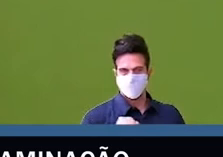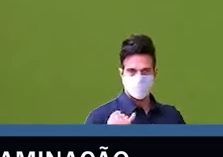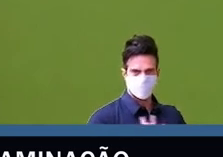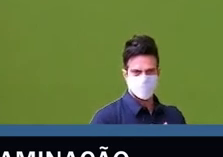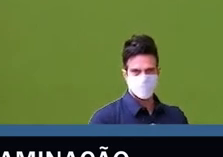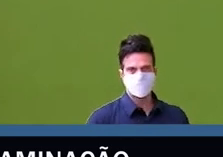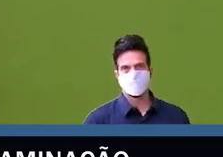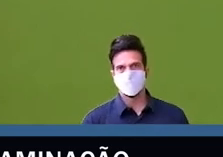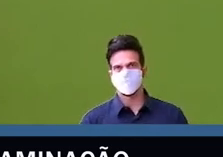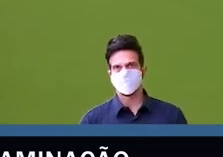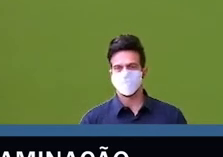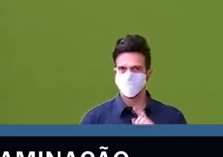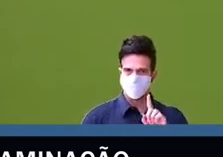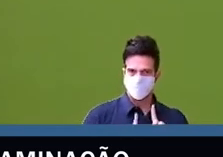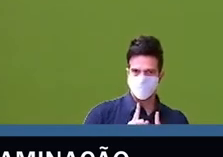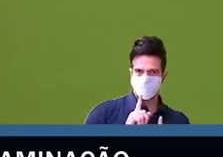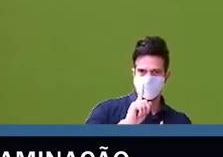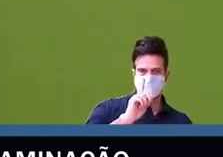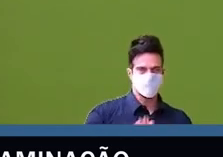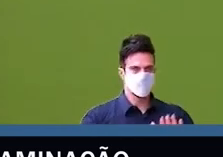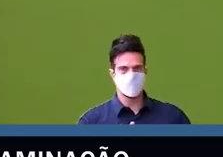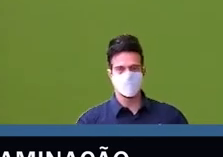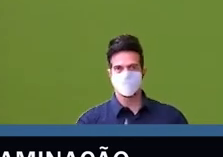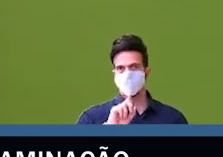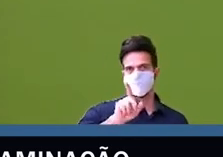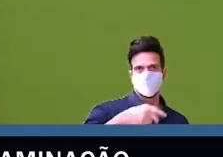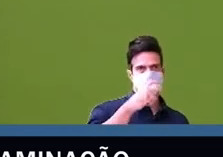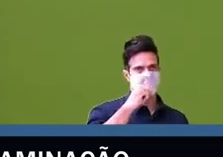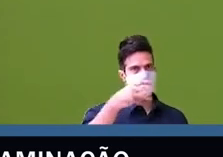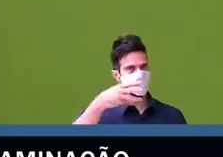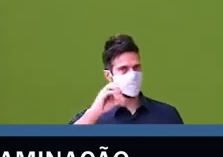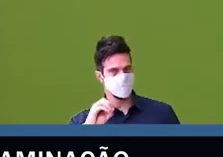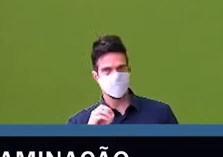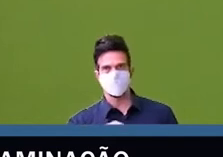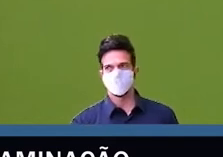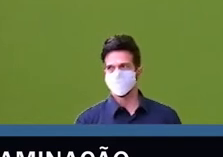nossa média móvel chega hoje a 1.530.